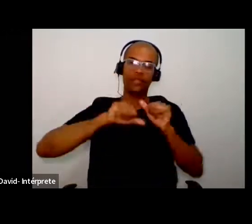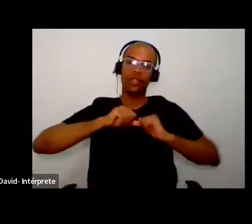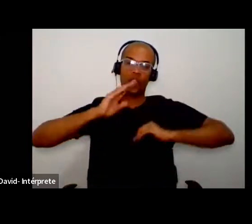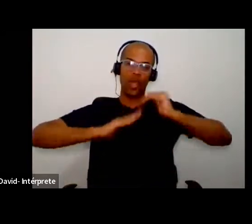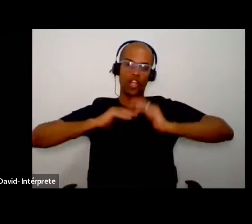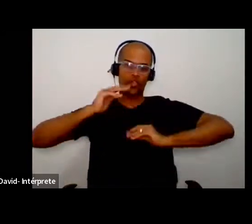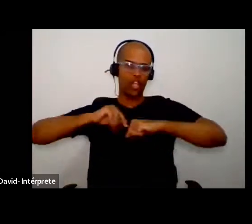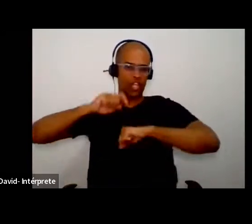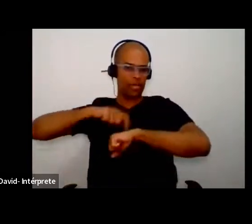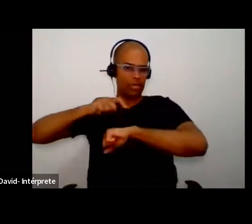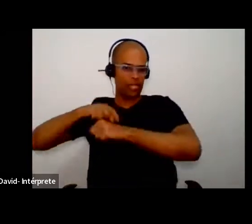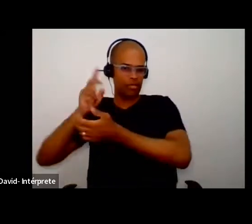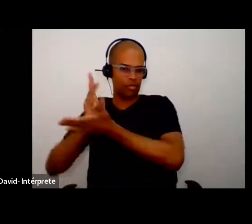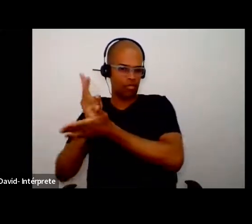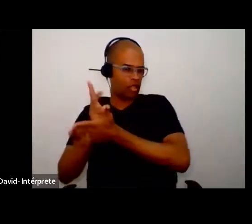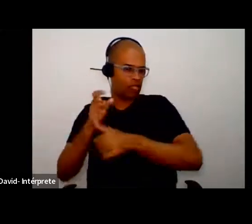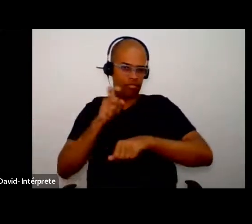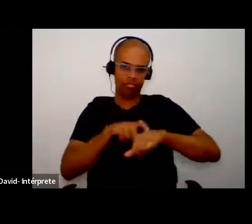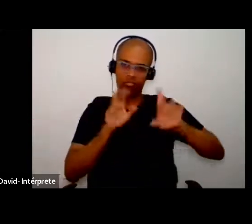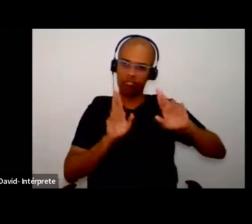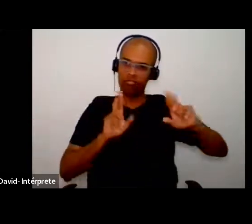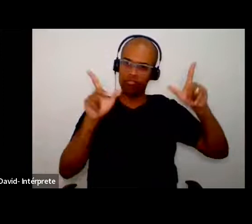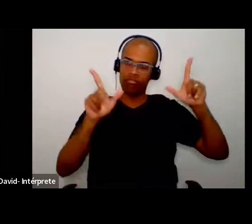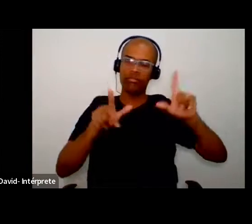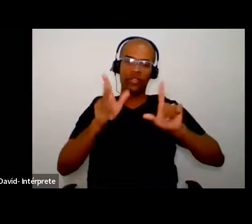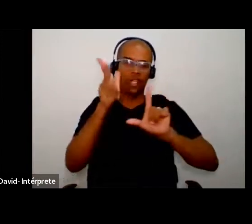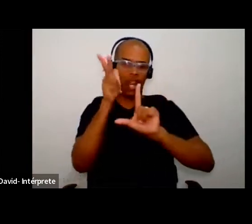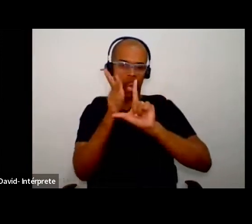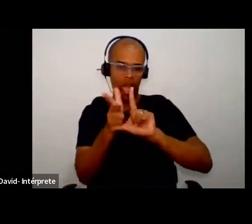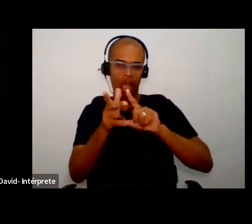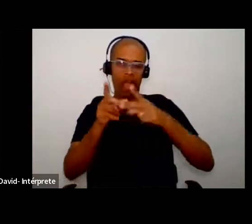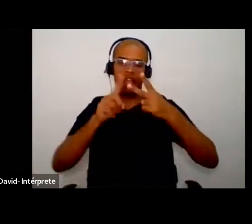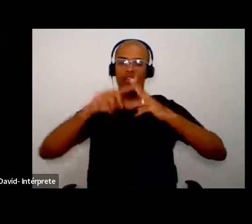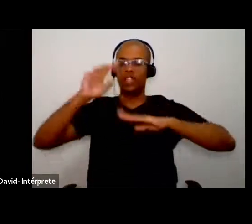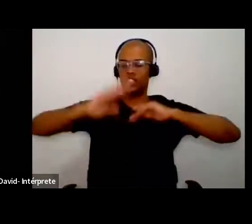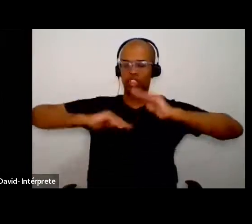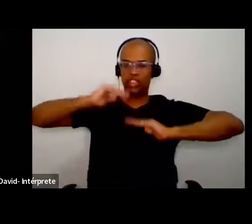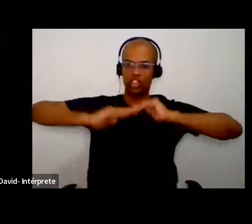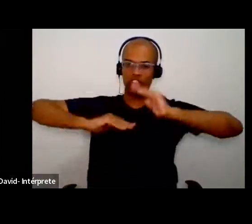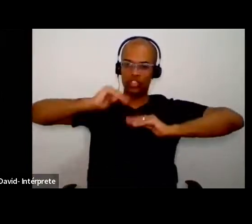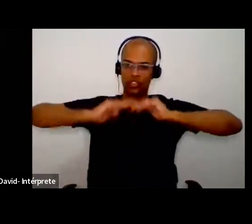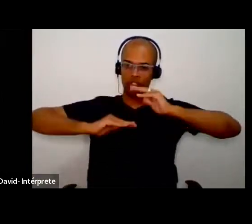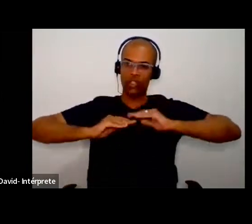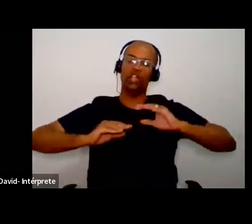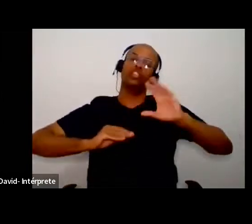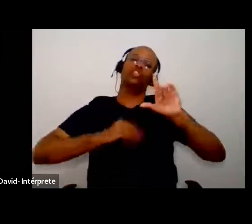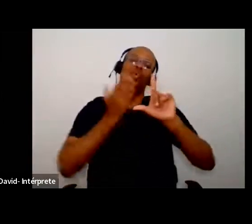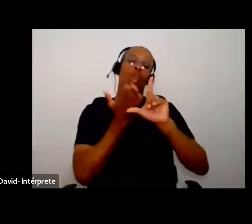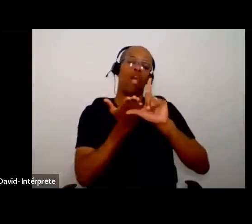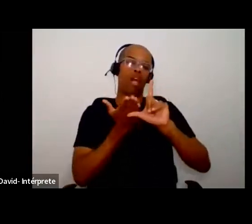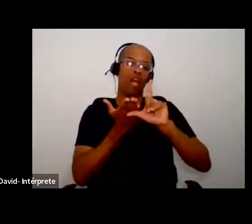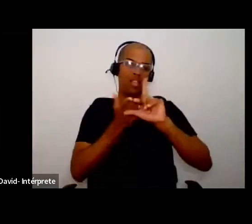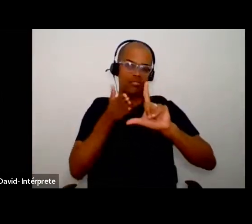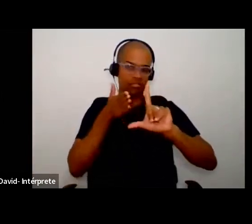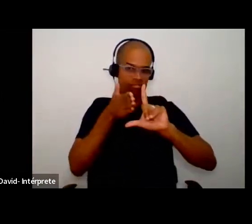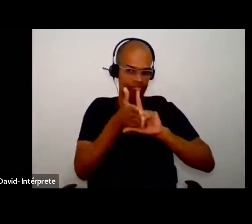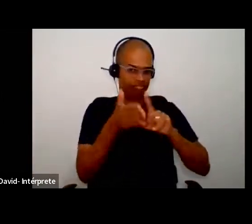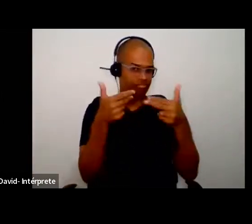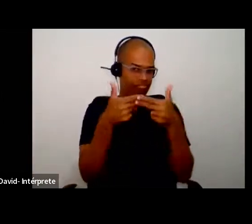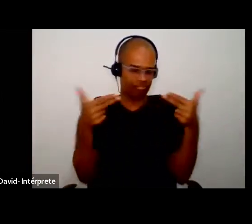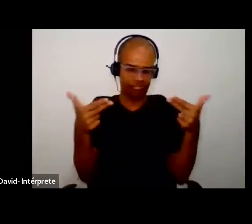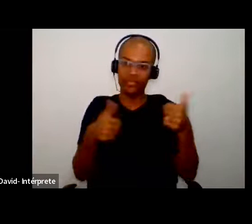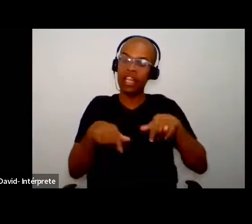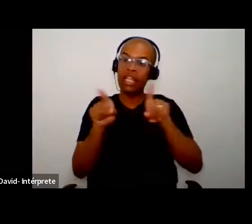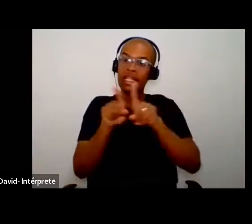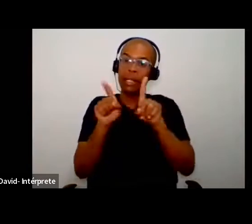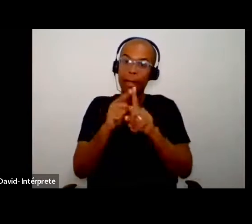síncronas e assíncronas, com lives, com atividades no Google Classroom e também com